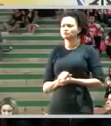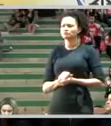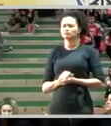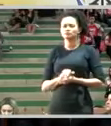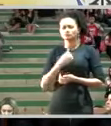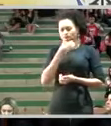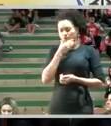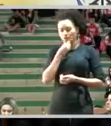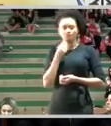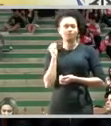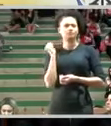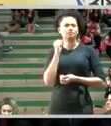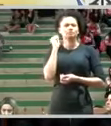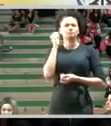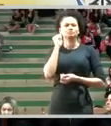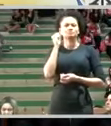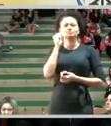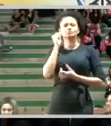Saul passa e vem Davi.